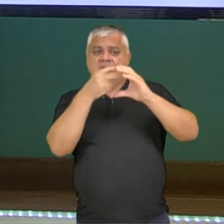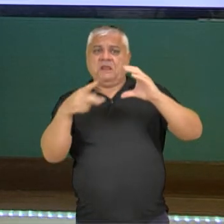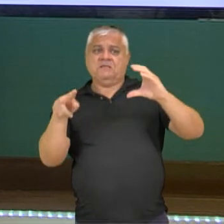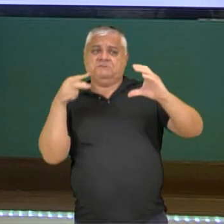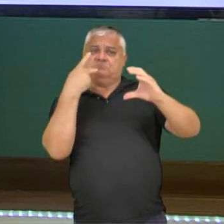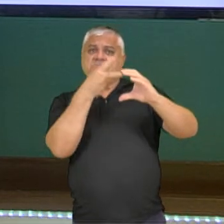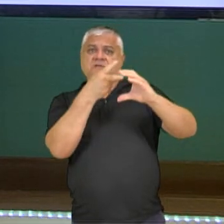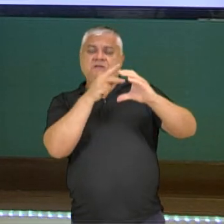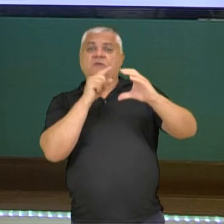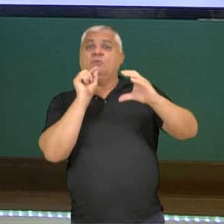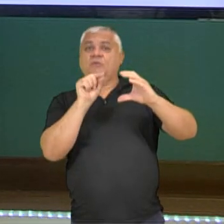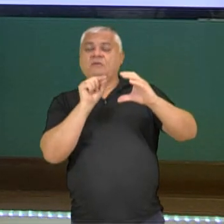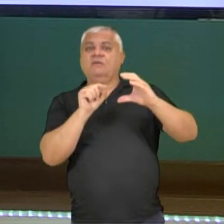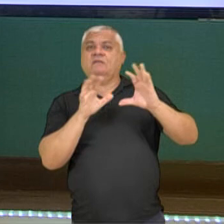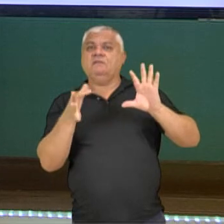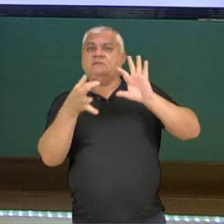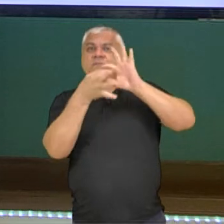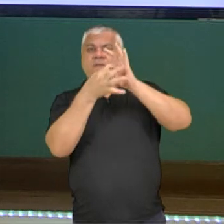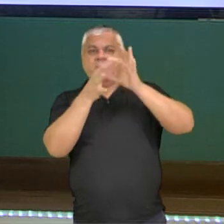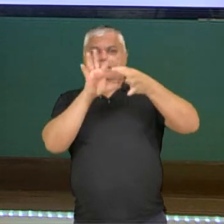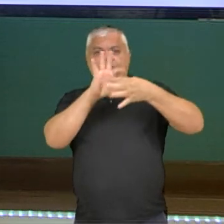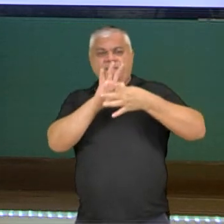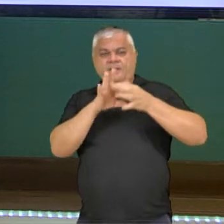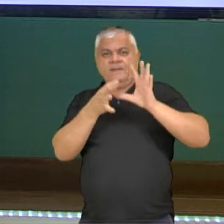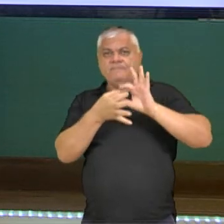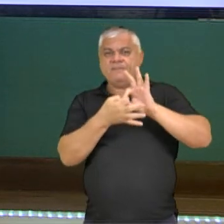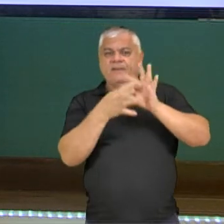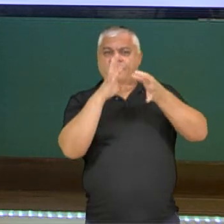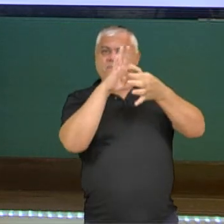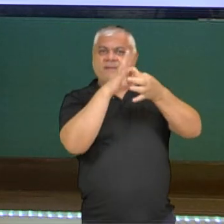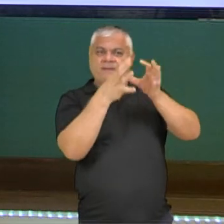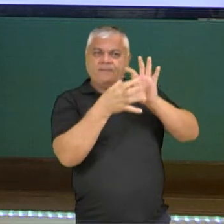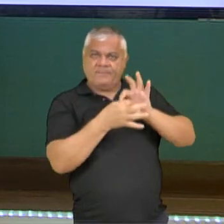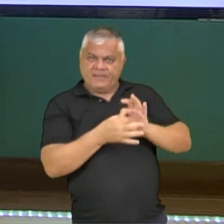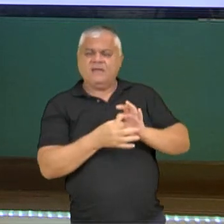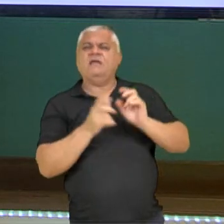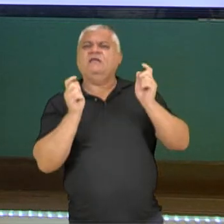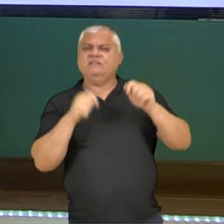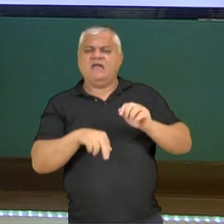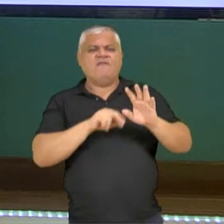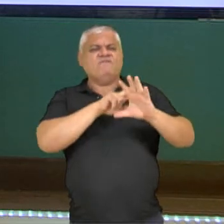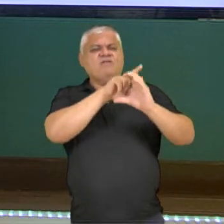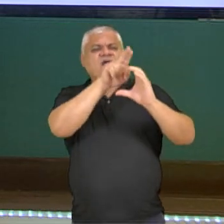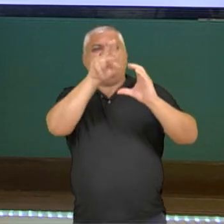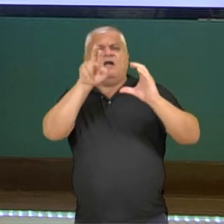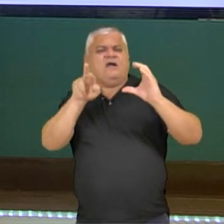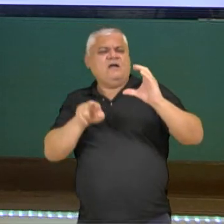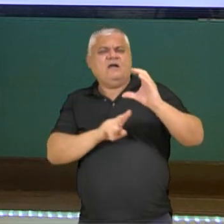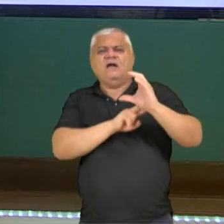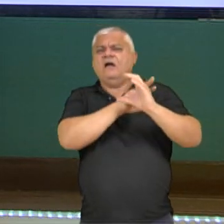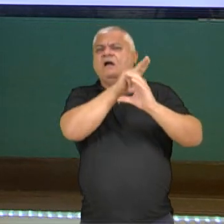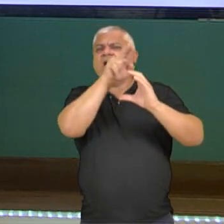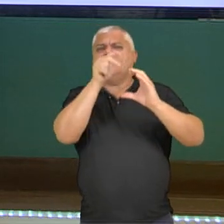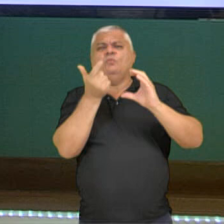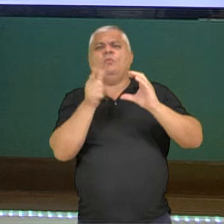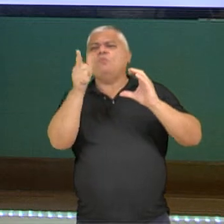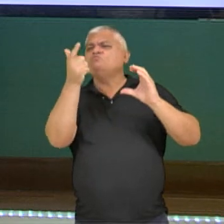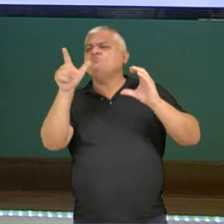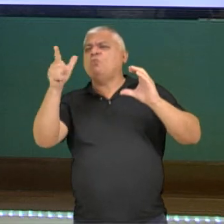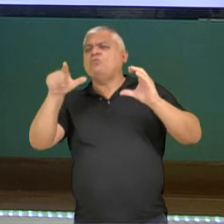a característica de formar ligações múltiplas com vários outros elementos